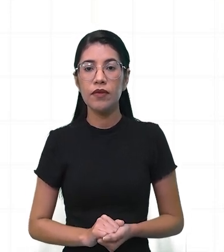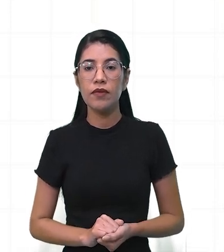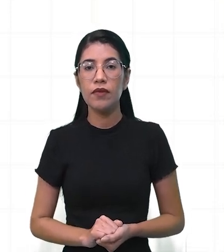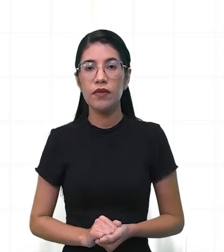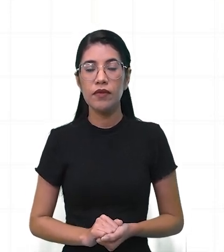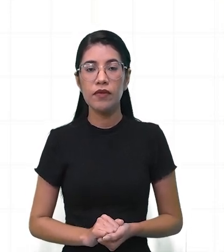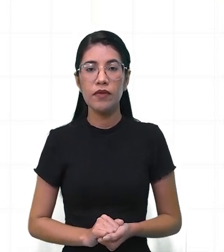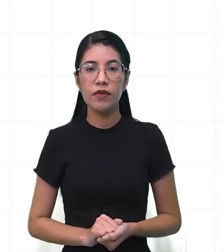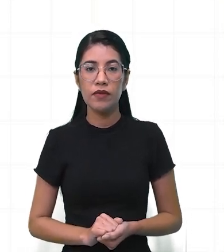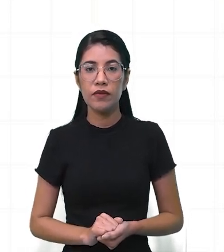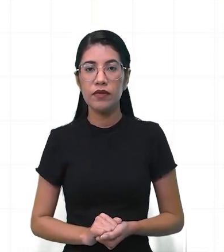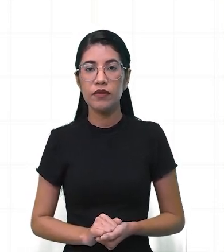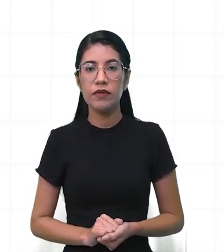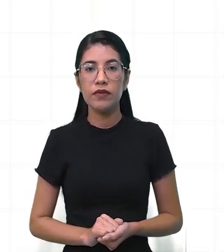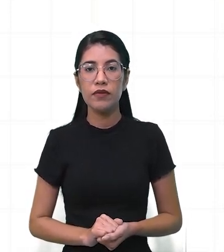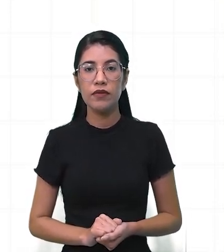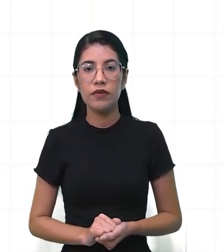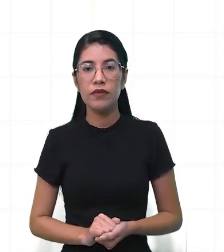N menos 2